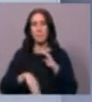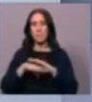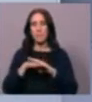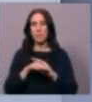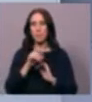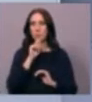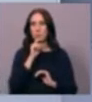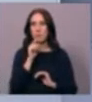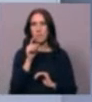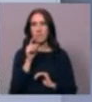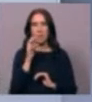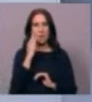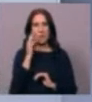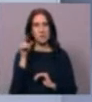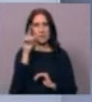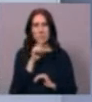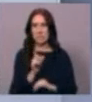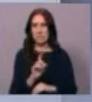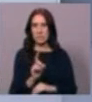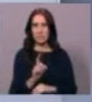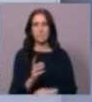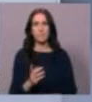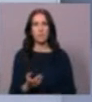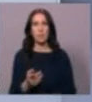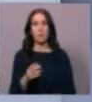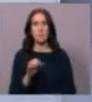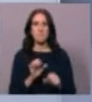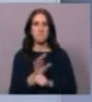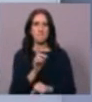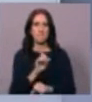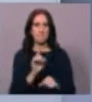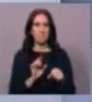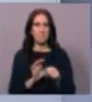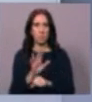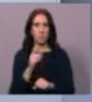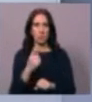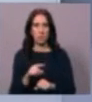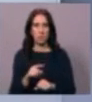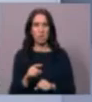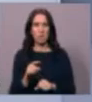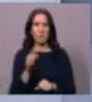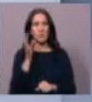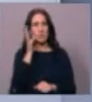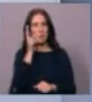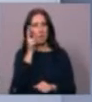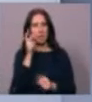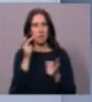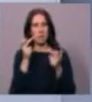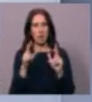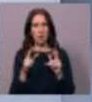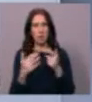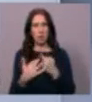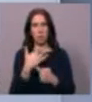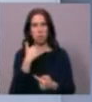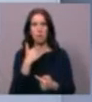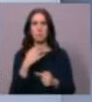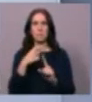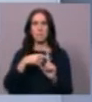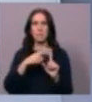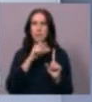atingir estes valores até. No litoral não, no litoral já temos a entrada de uma massa de ar mais quente e por isso as temperaturas chegam